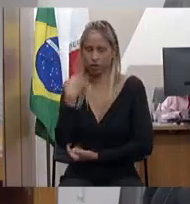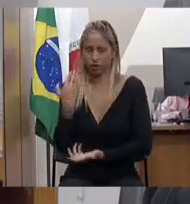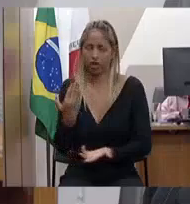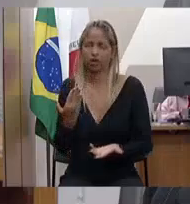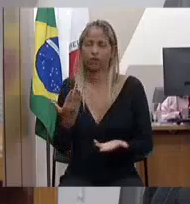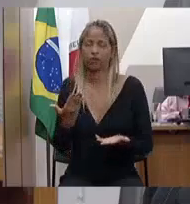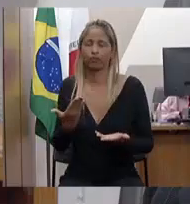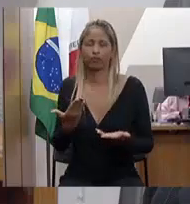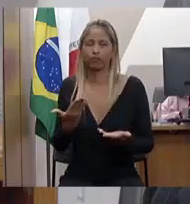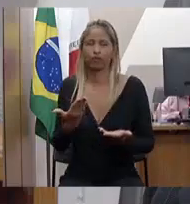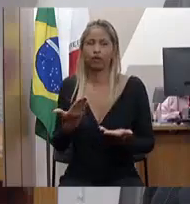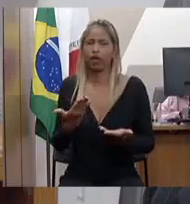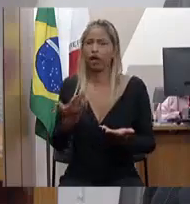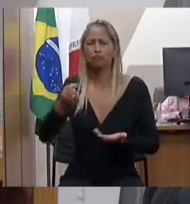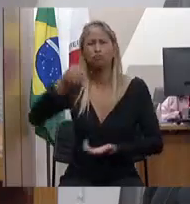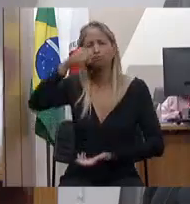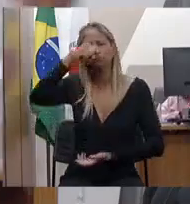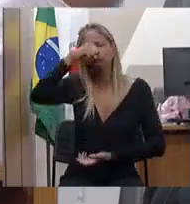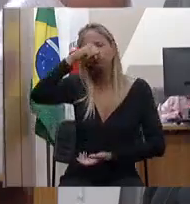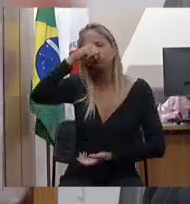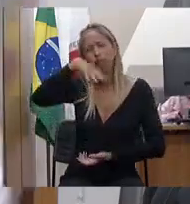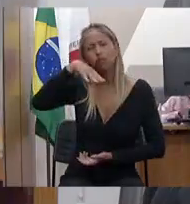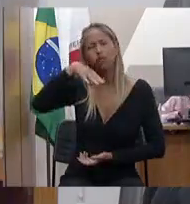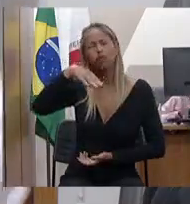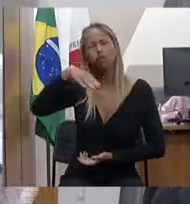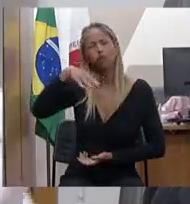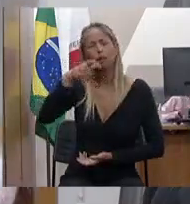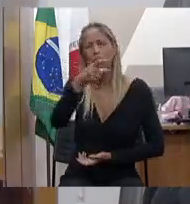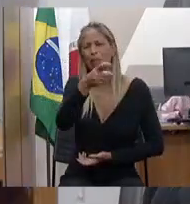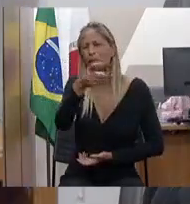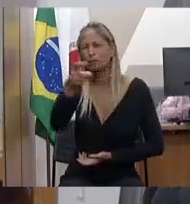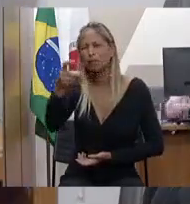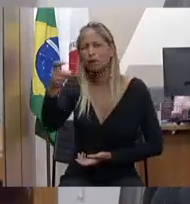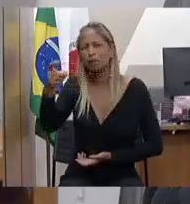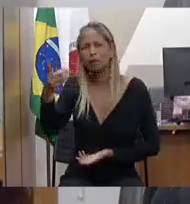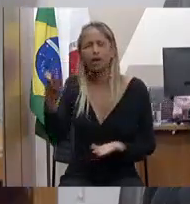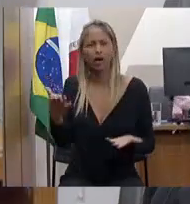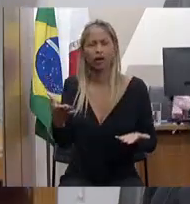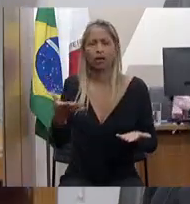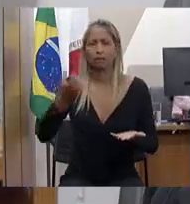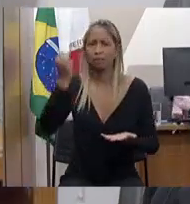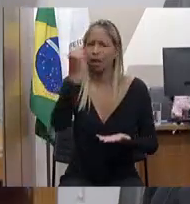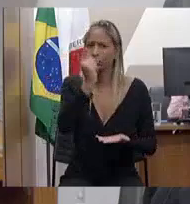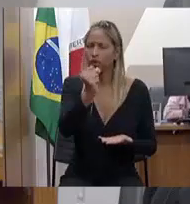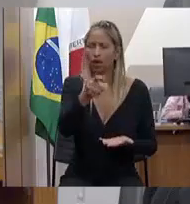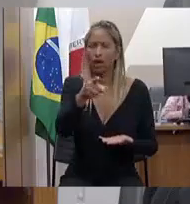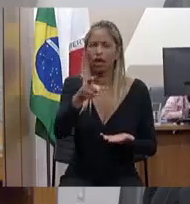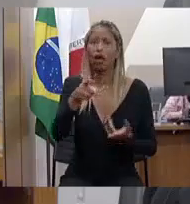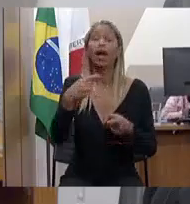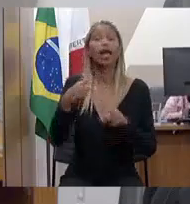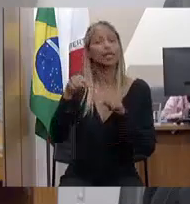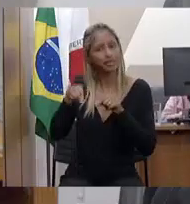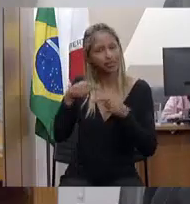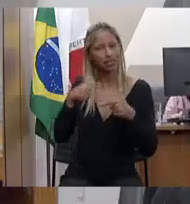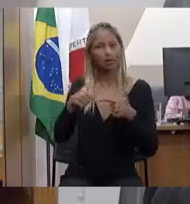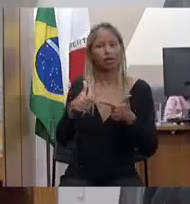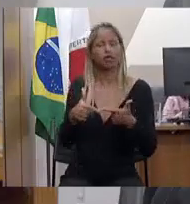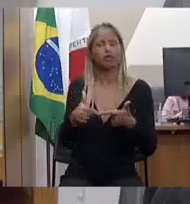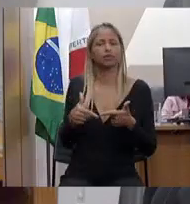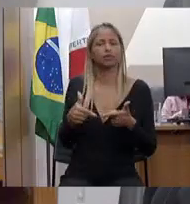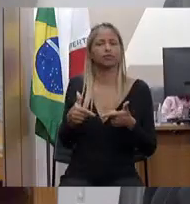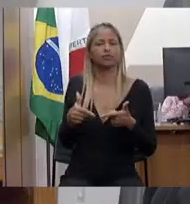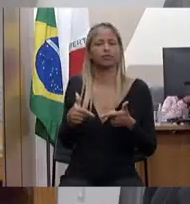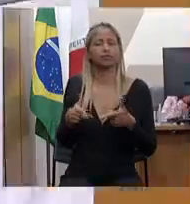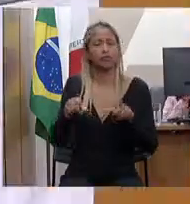da forma mais brutal que é o acidente que é o homicídio no trabalho e também